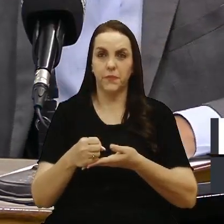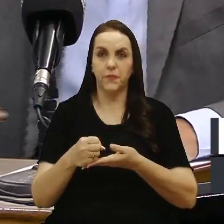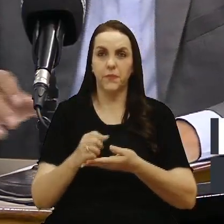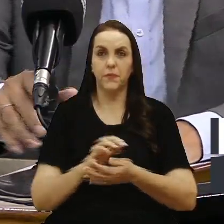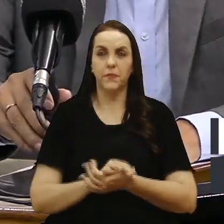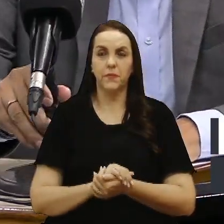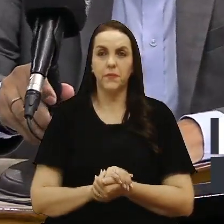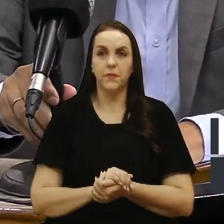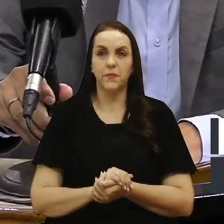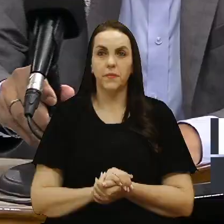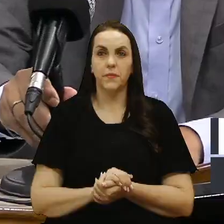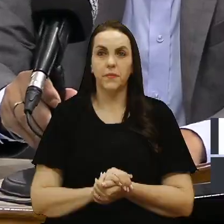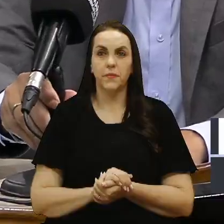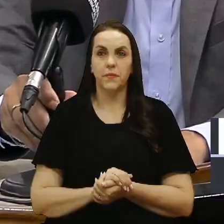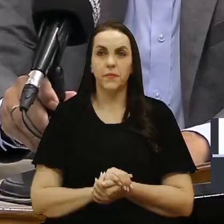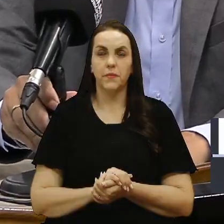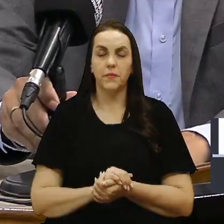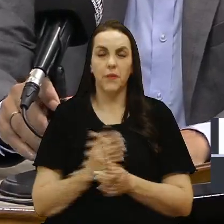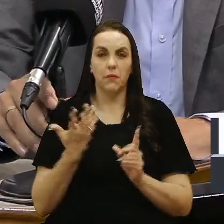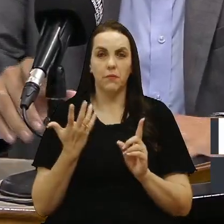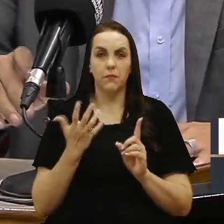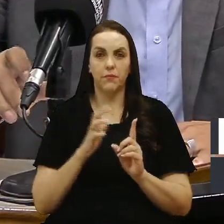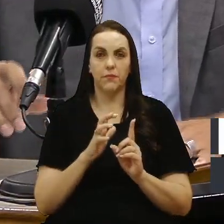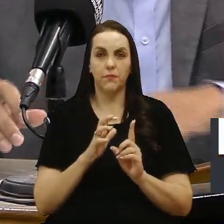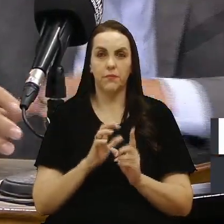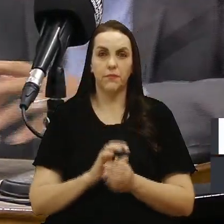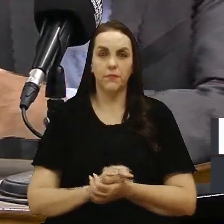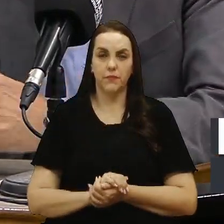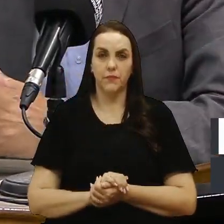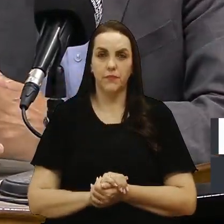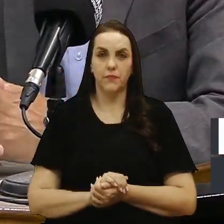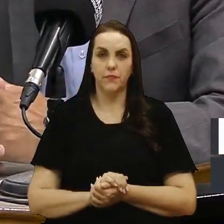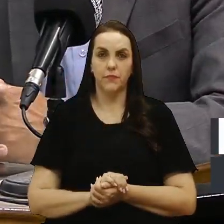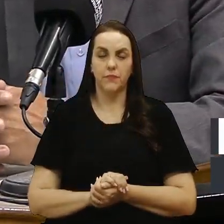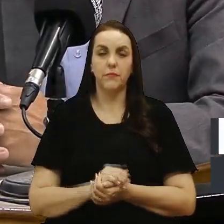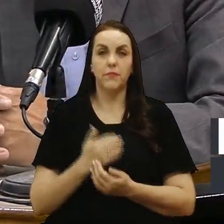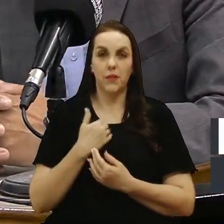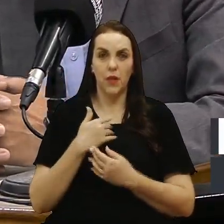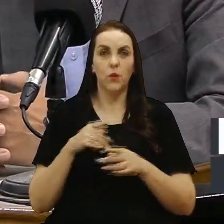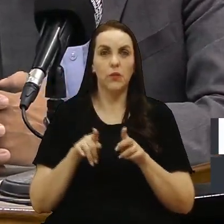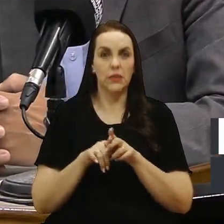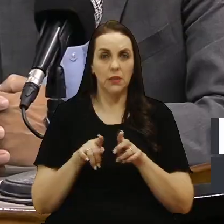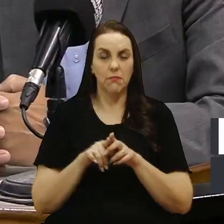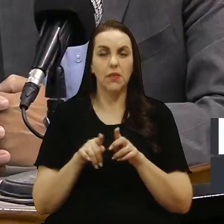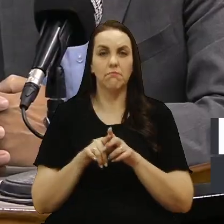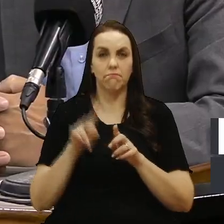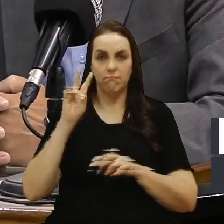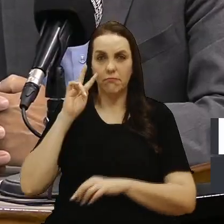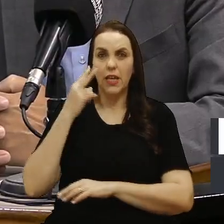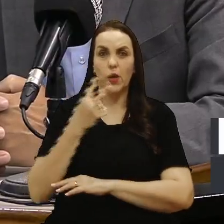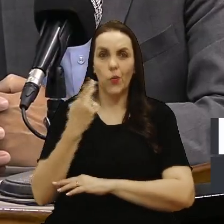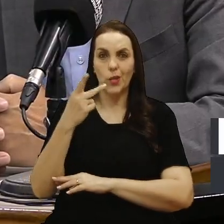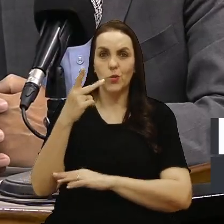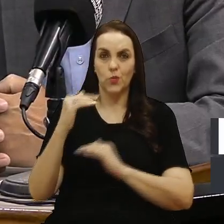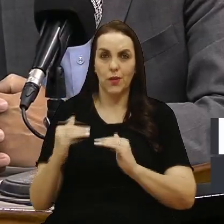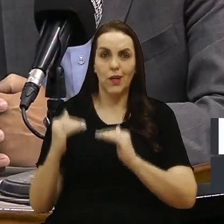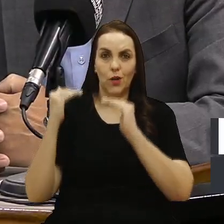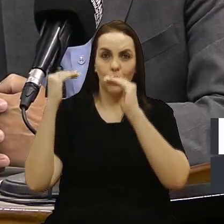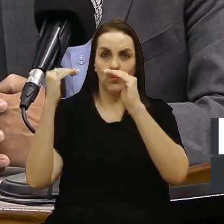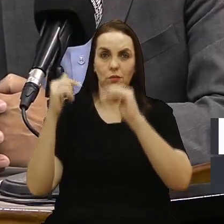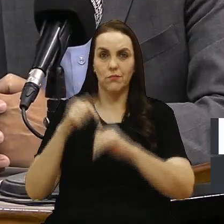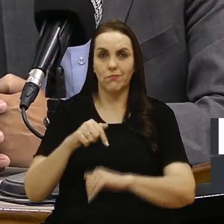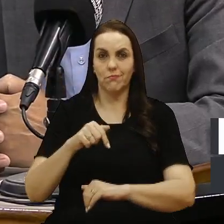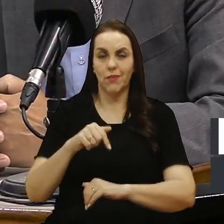de repúdio, né? E eu que sou também, reconheço a sua autoridade aqui na casa